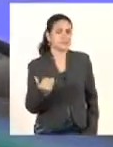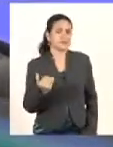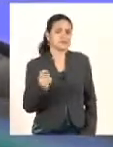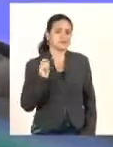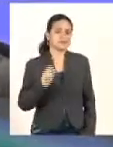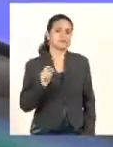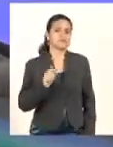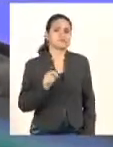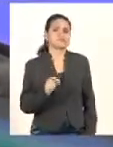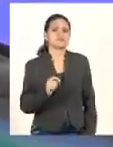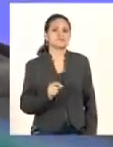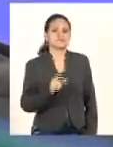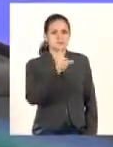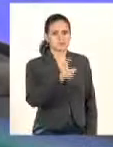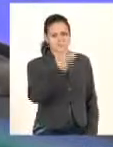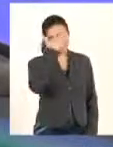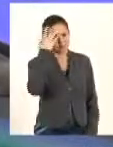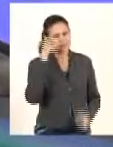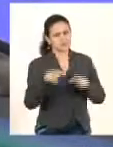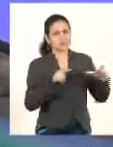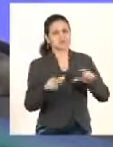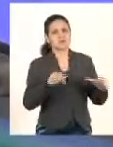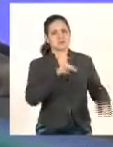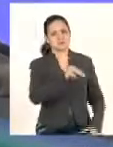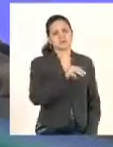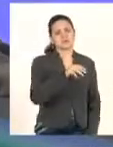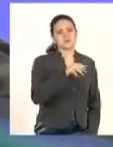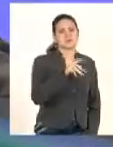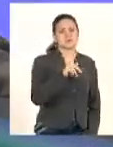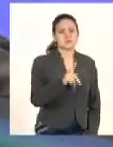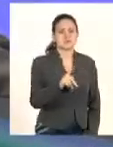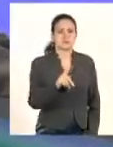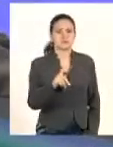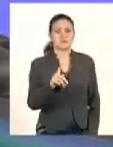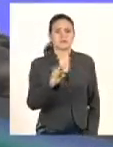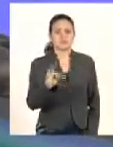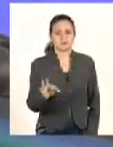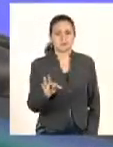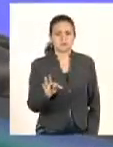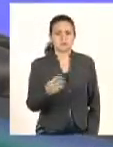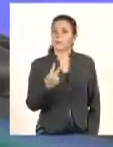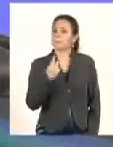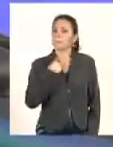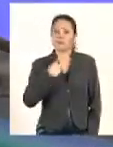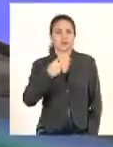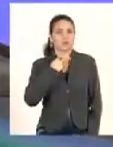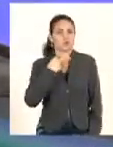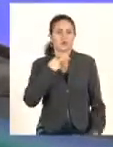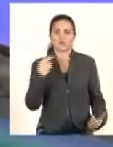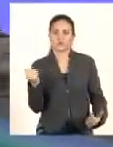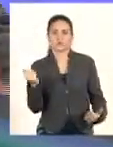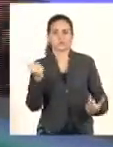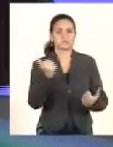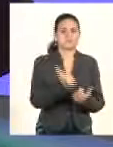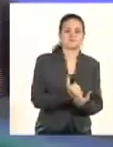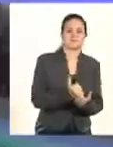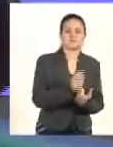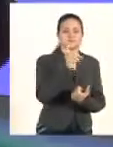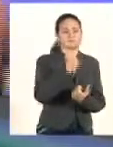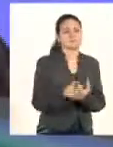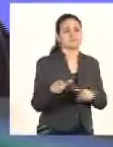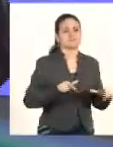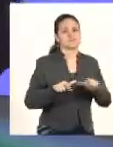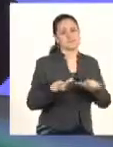Ministério Público do Trabalho não poderia substituir a figura de um servidor